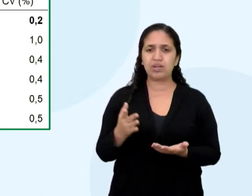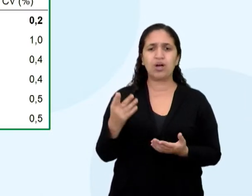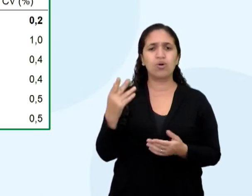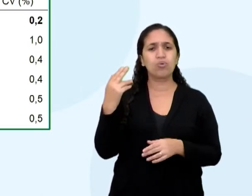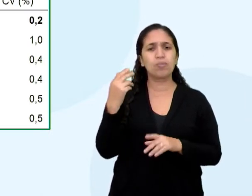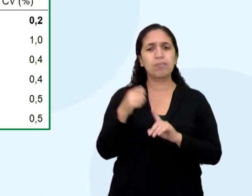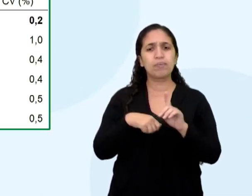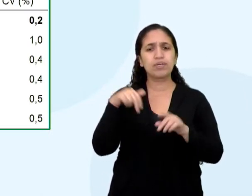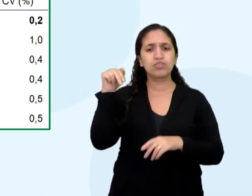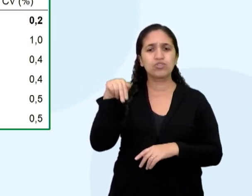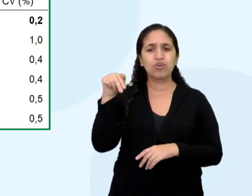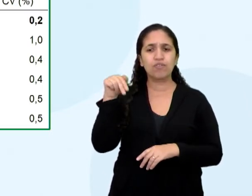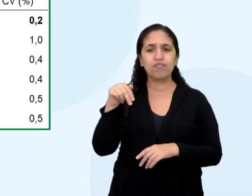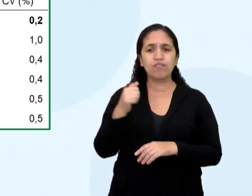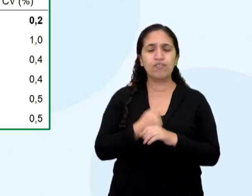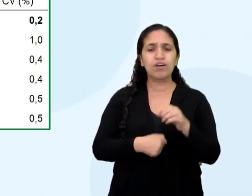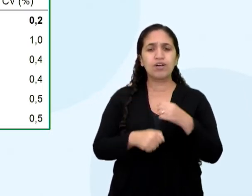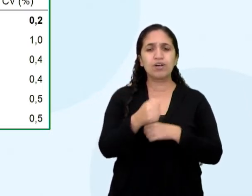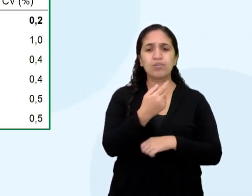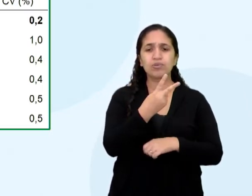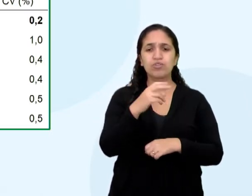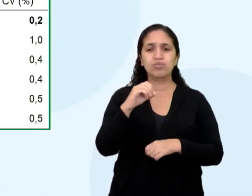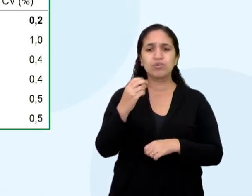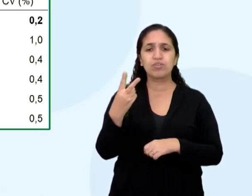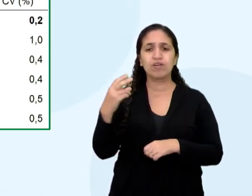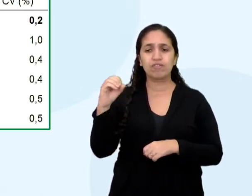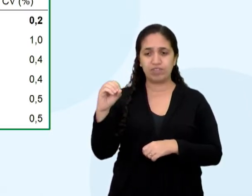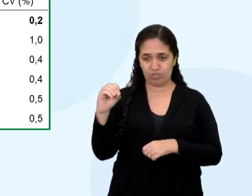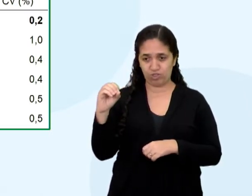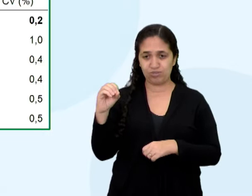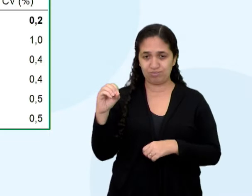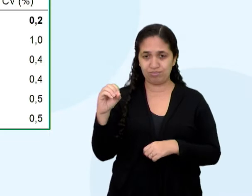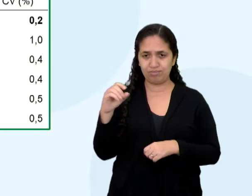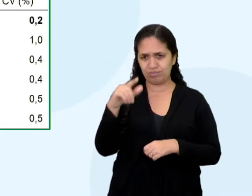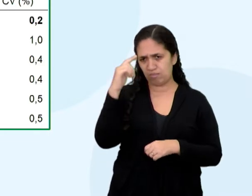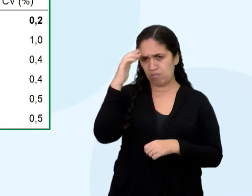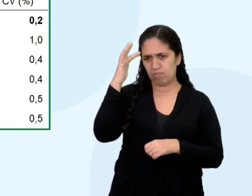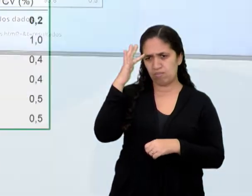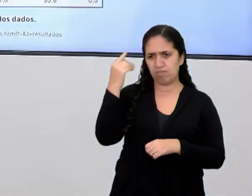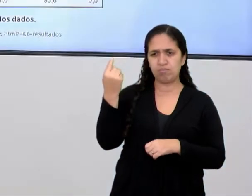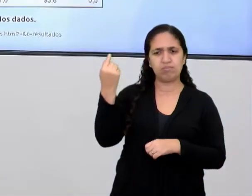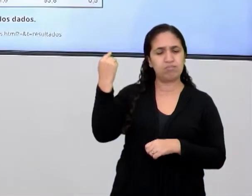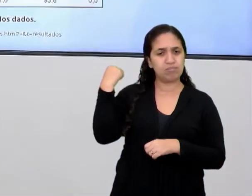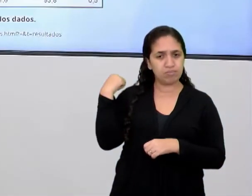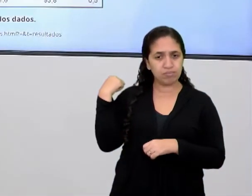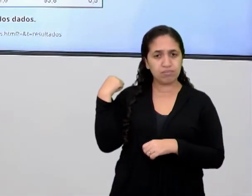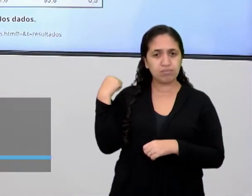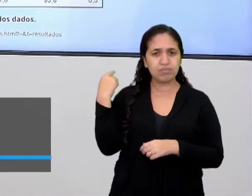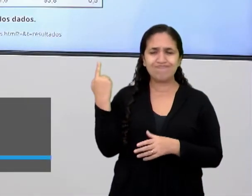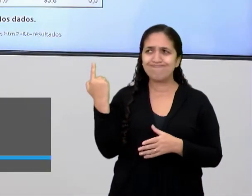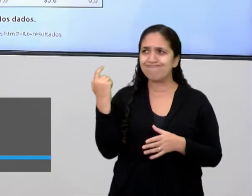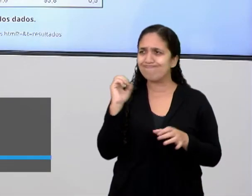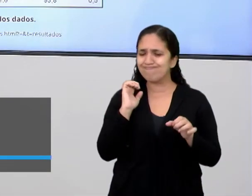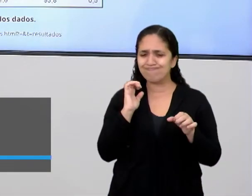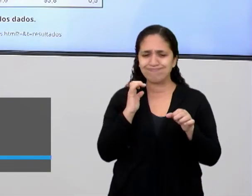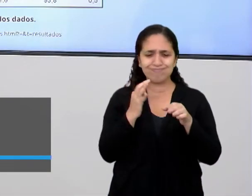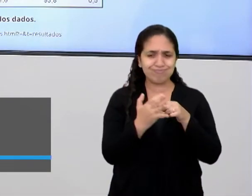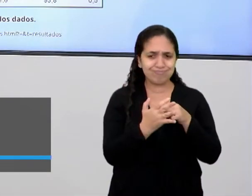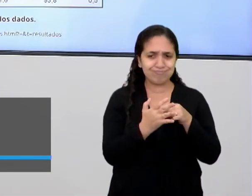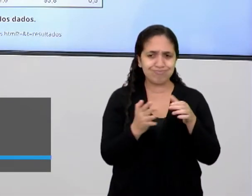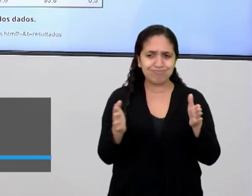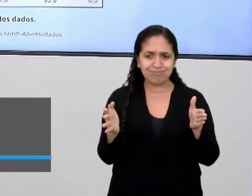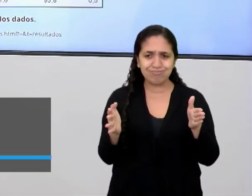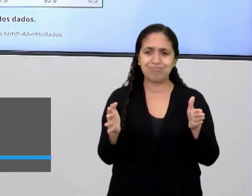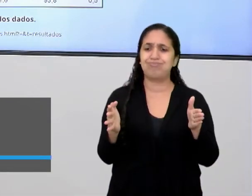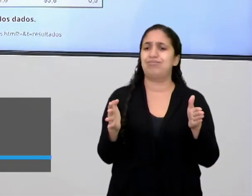de 2020. Se você for imaginar novembro de 2020, estávamos assim em plena